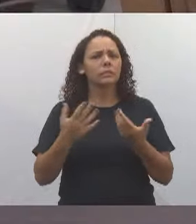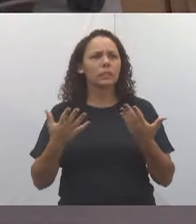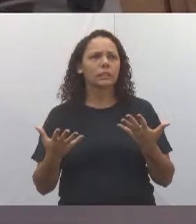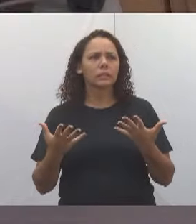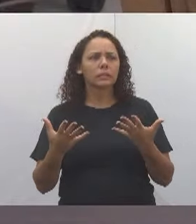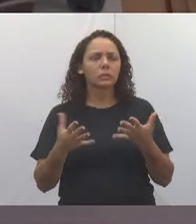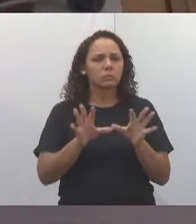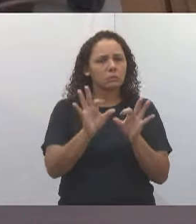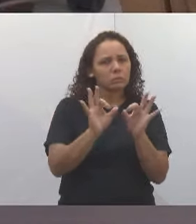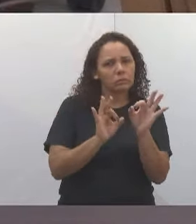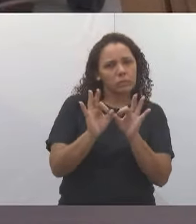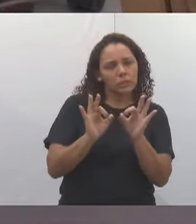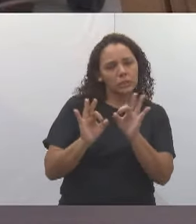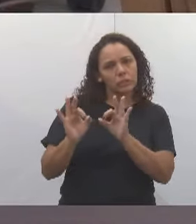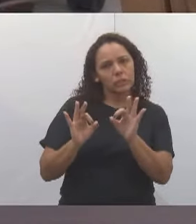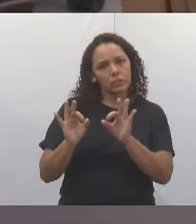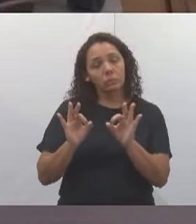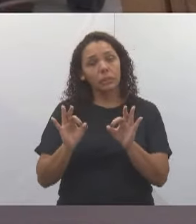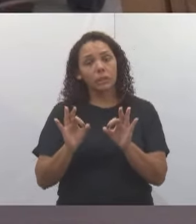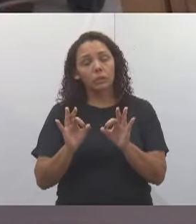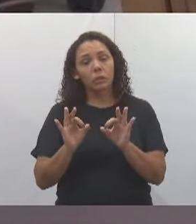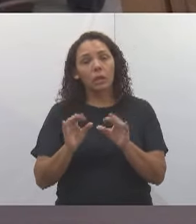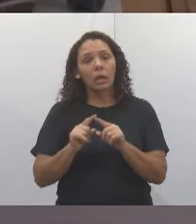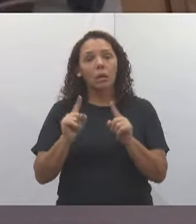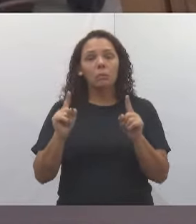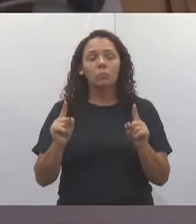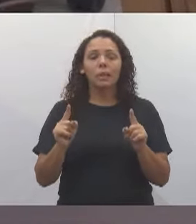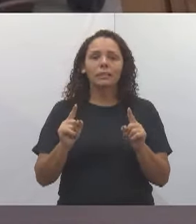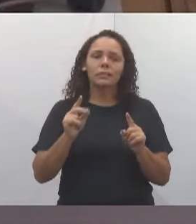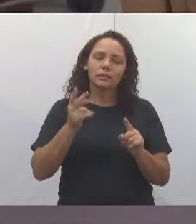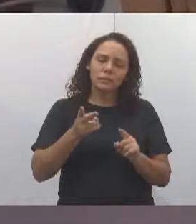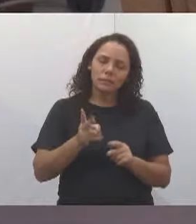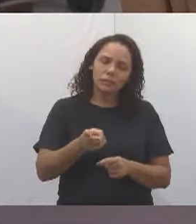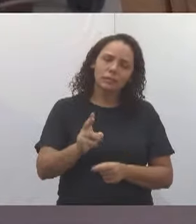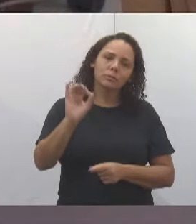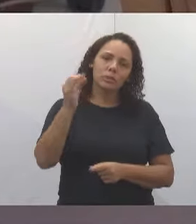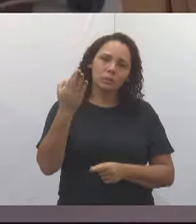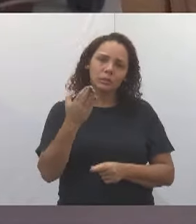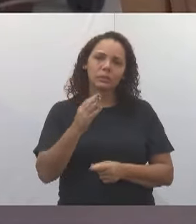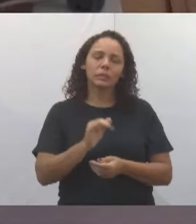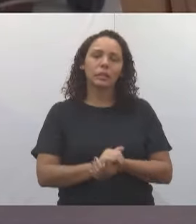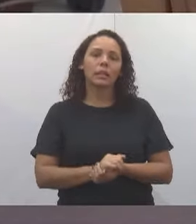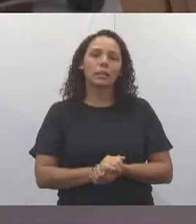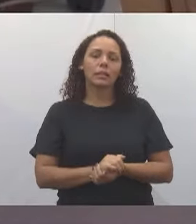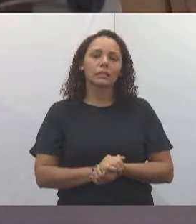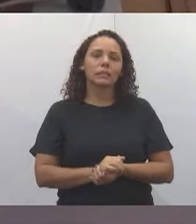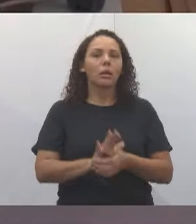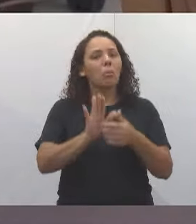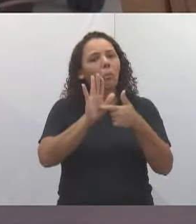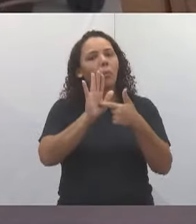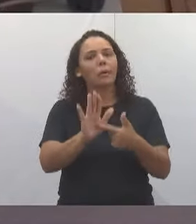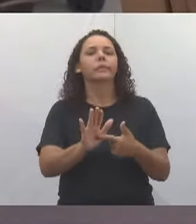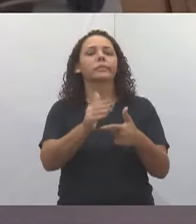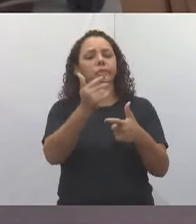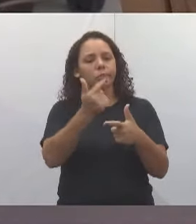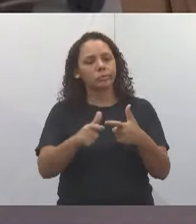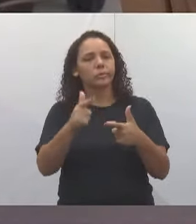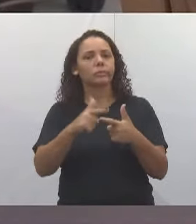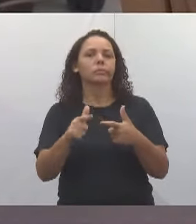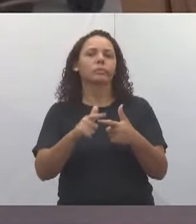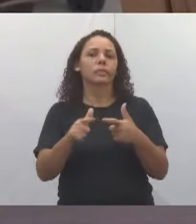um planejamento de vocês para isso, mas vira e mexe a cardiologia, ela se destaca novamente. Ela está lá